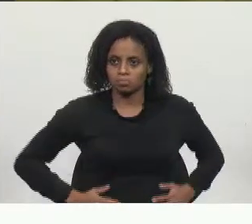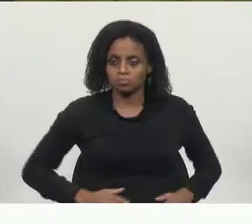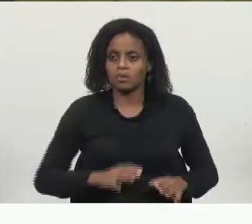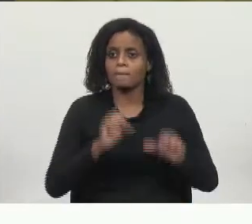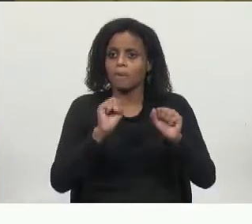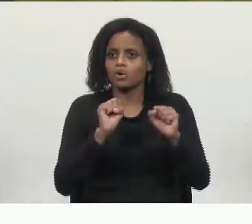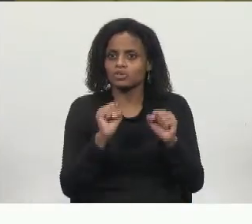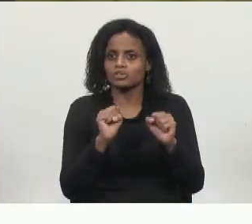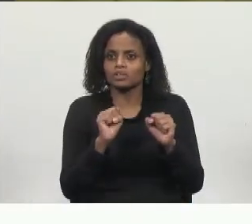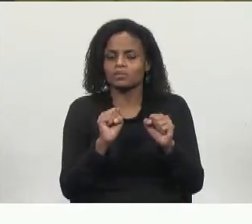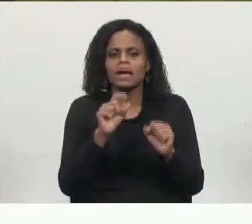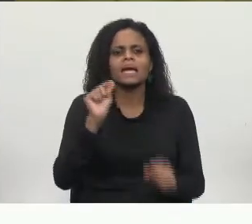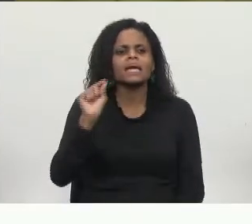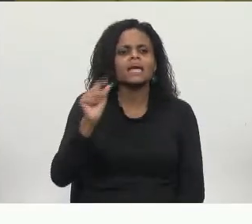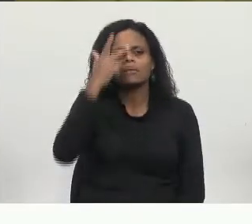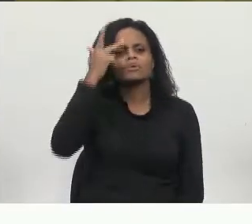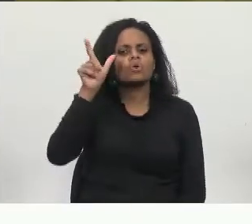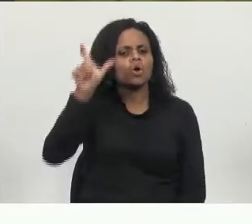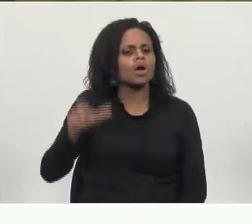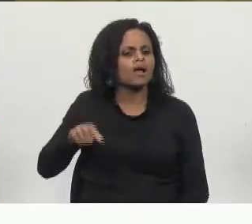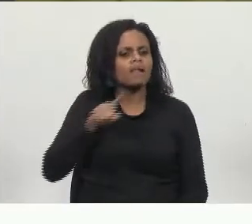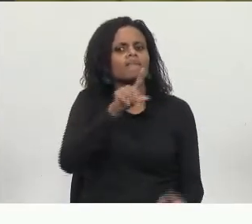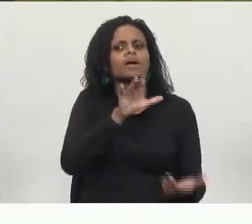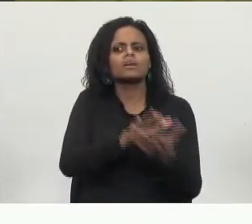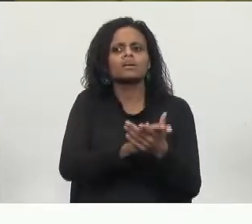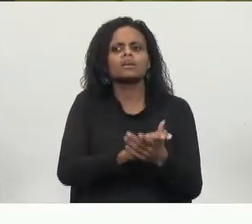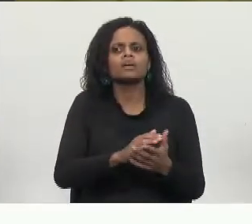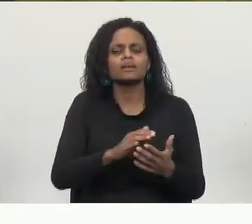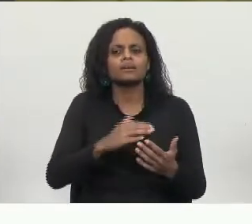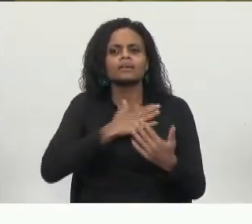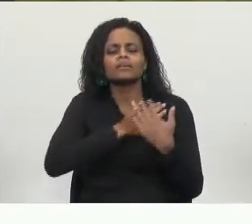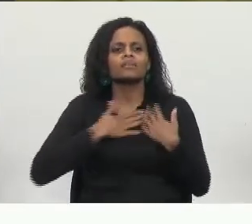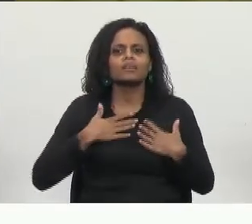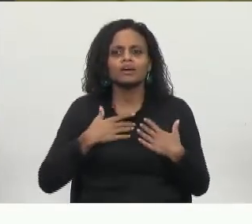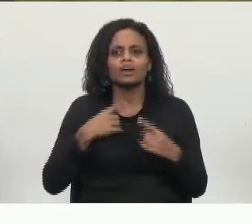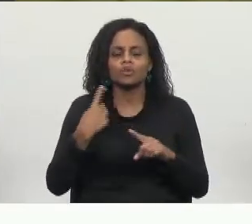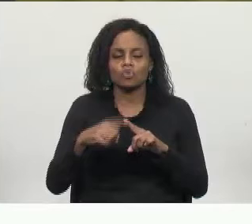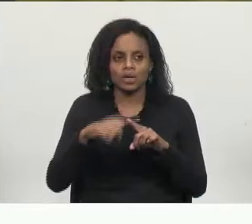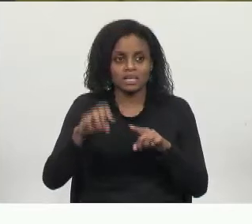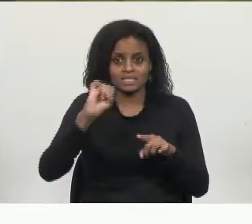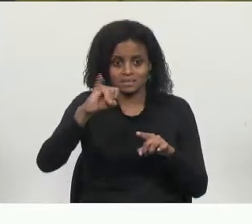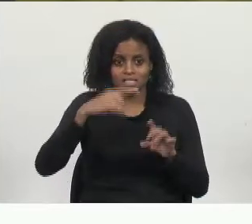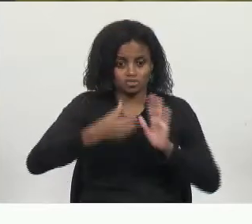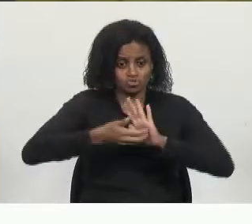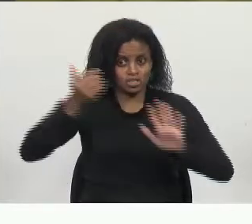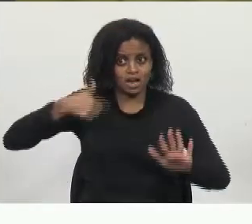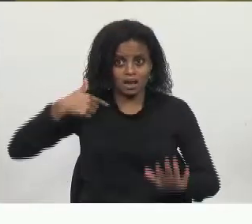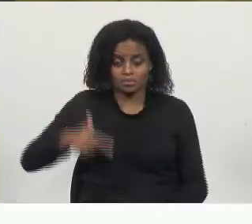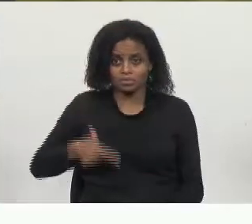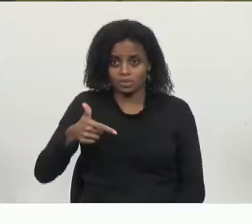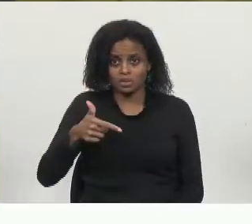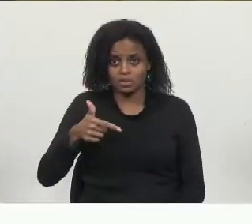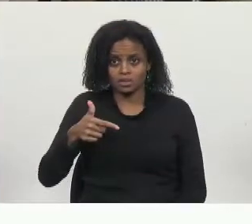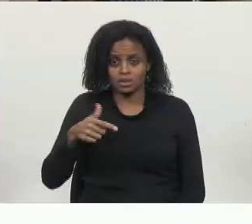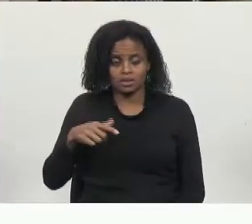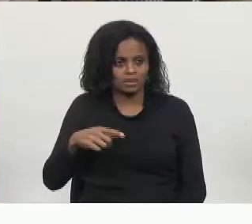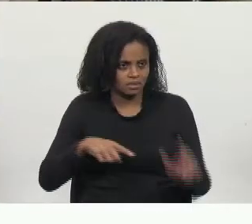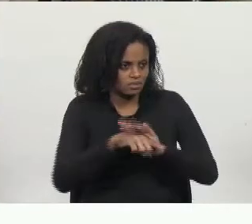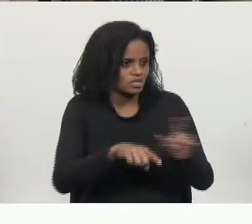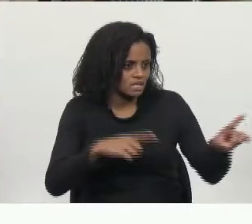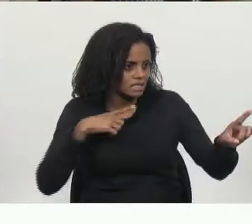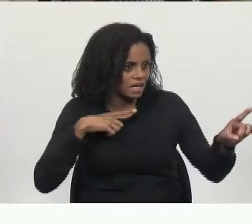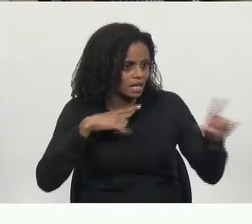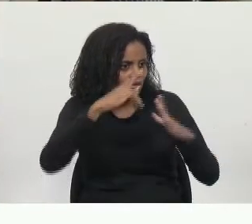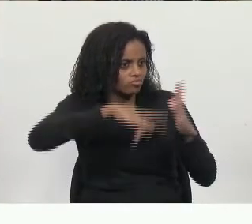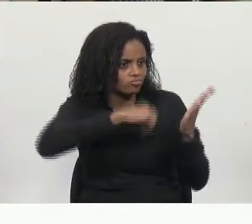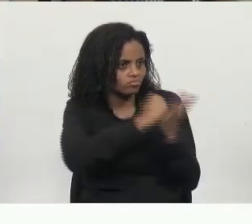queria saber quem vai fazer isso, a gente estava aqui presente. Queria saber quem vai fazer isso, porque se você me desarmar, você tem porte? Eu